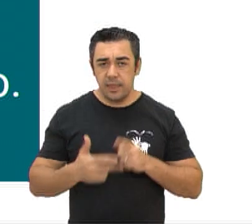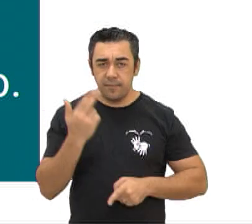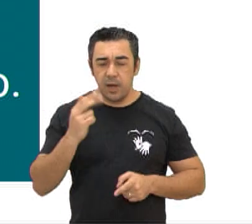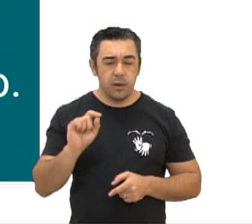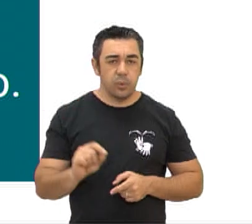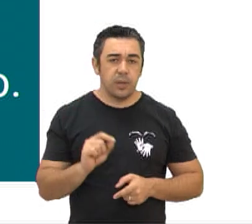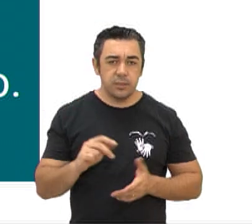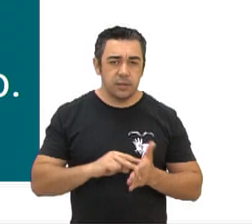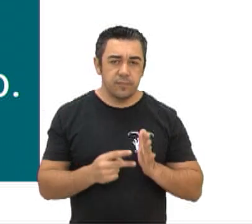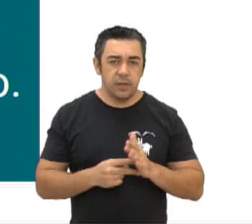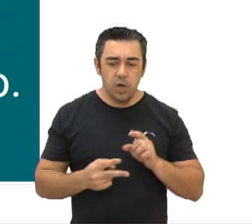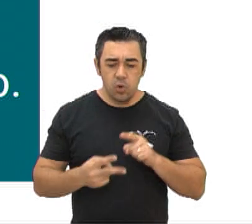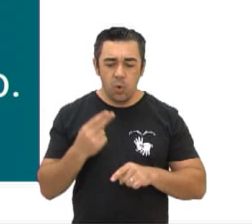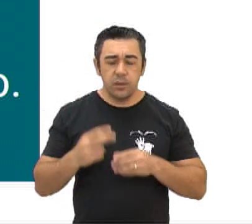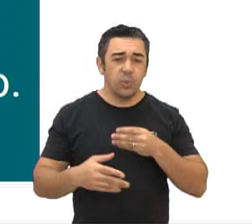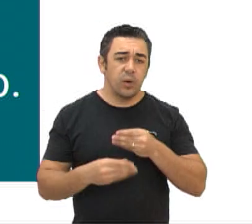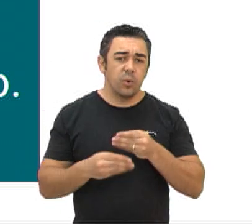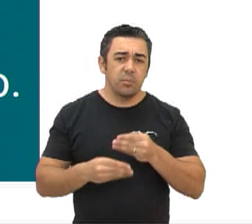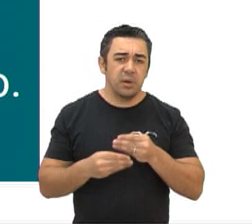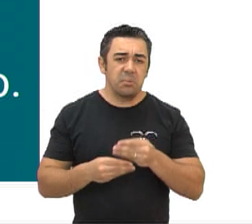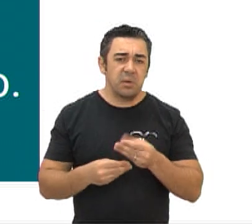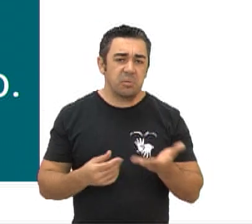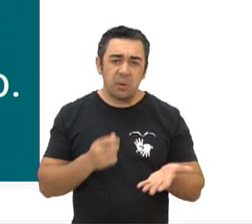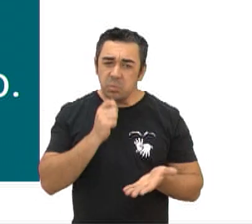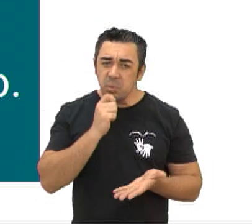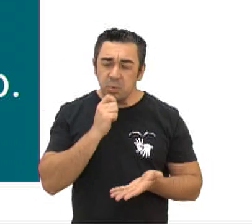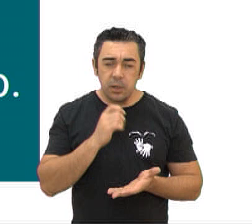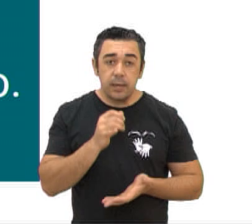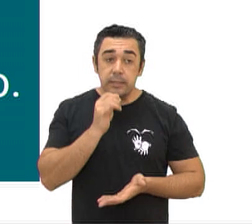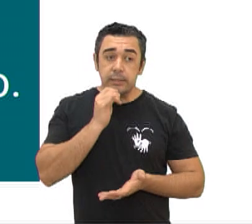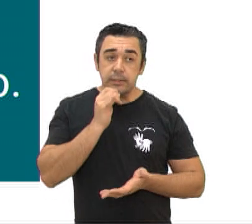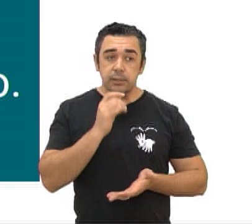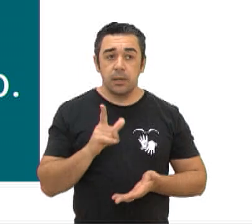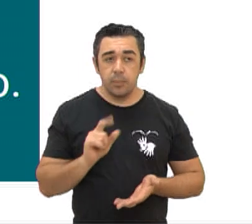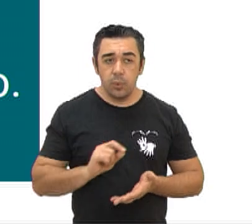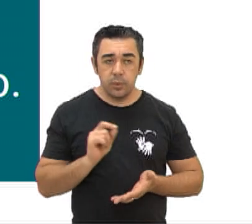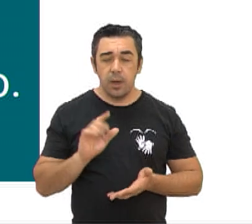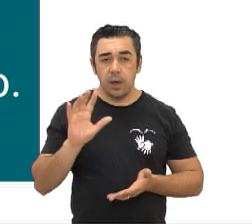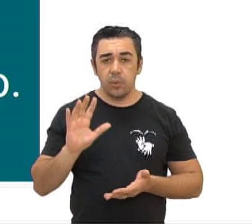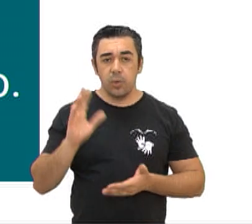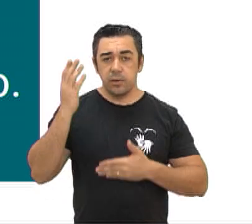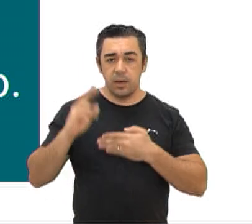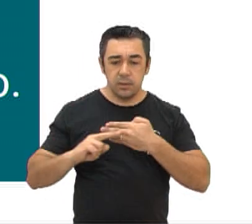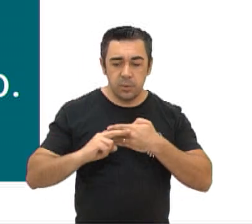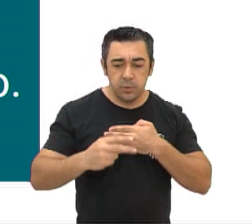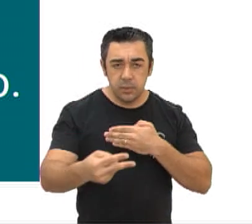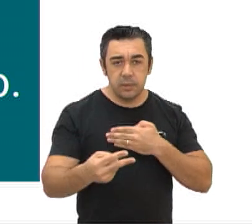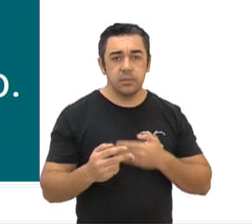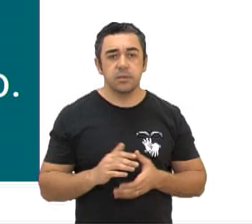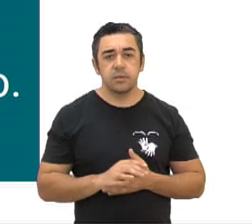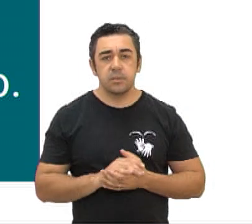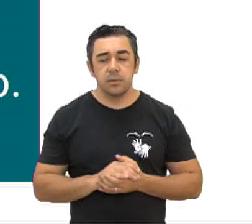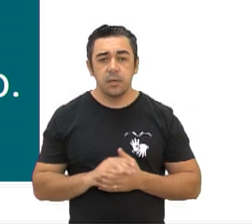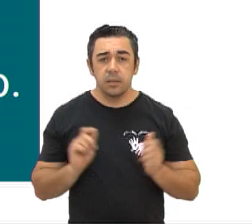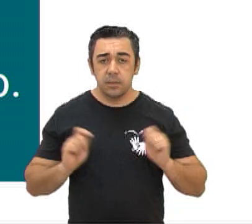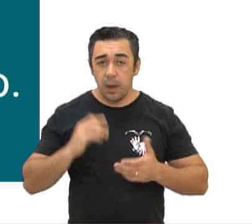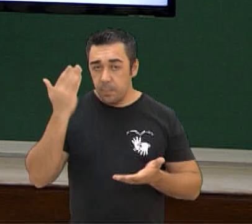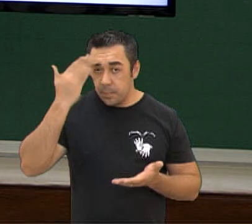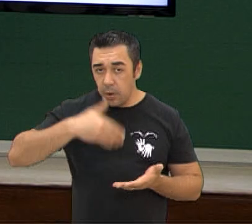corta tudo o que for supérfluo. Por exemplo, a concepção de causa e efeito pode ser provada